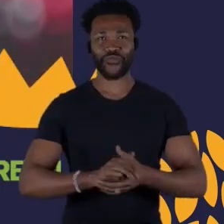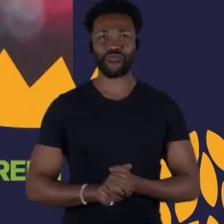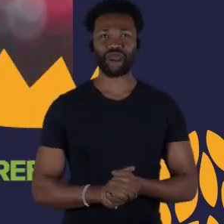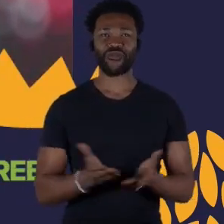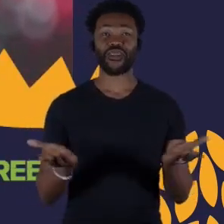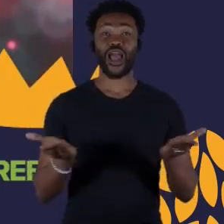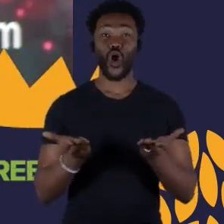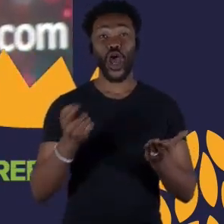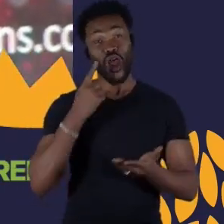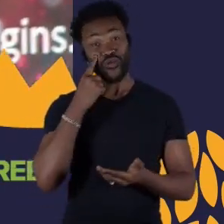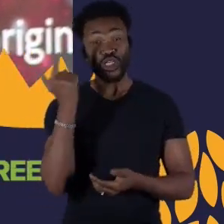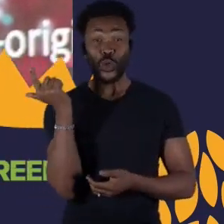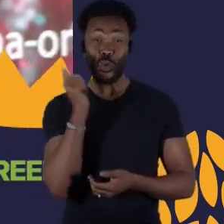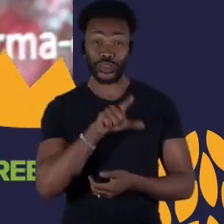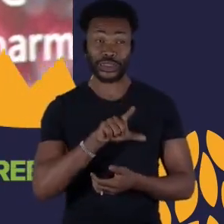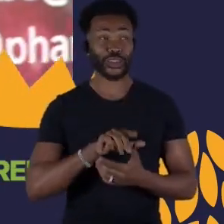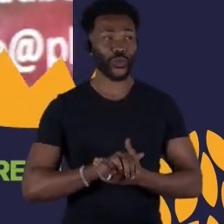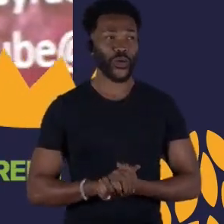se eu consigo...